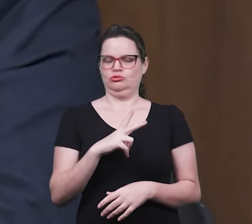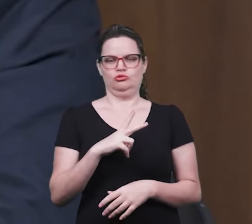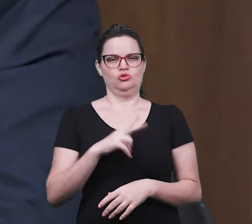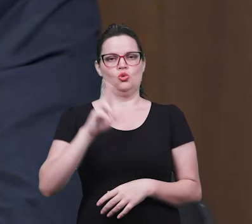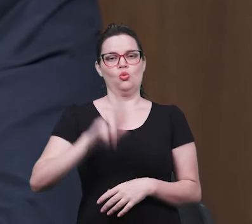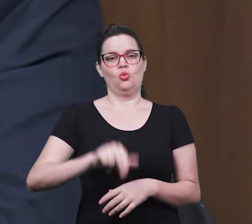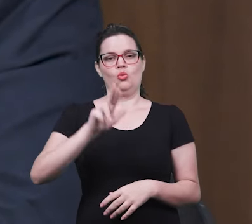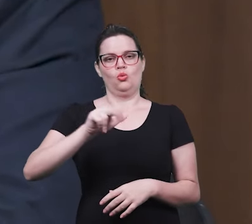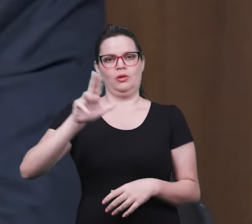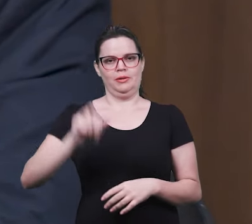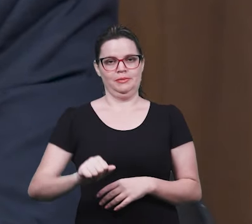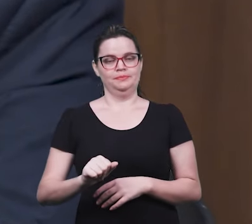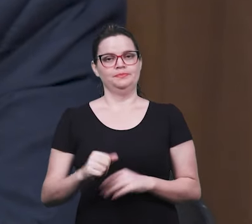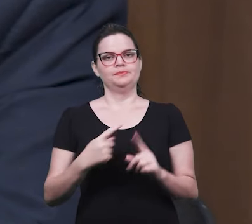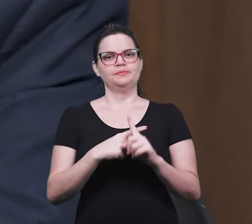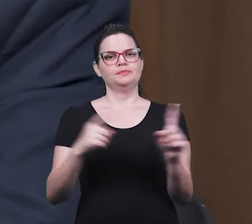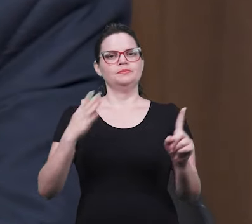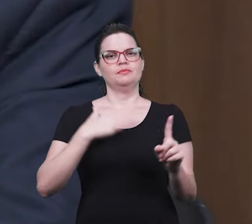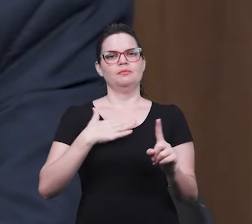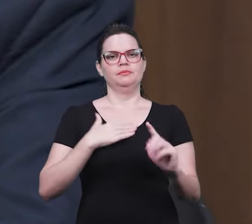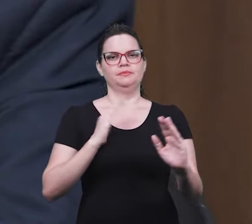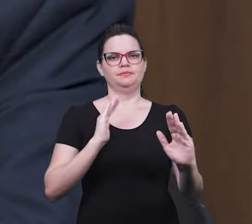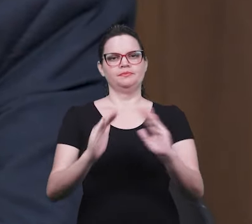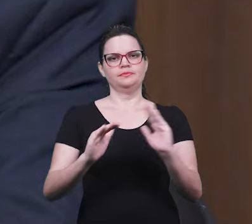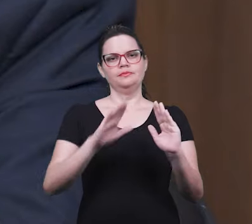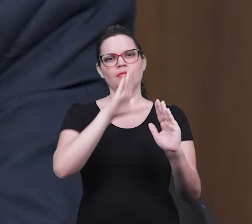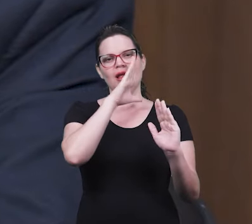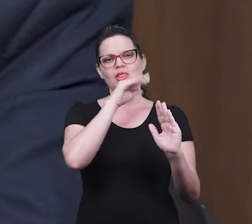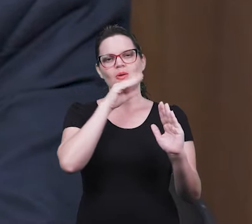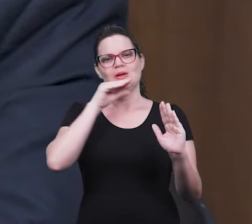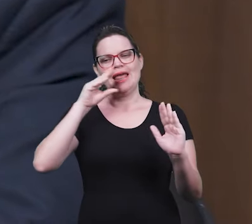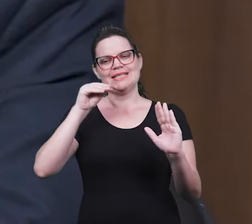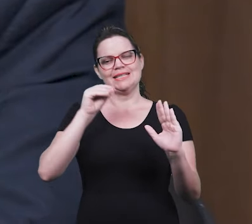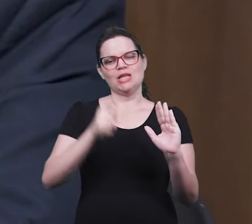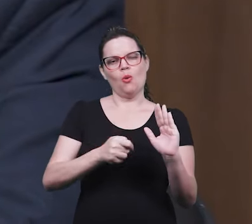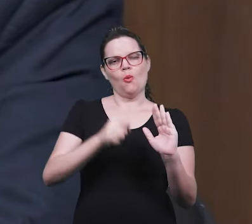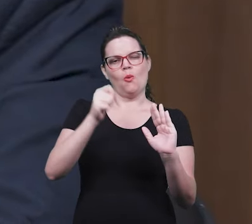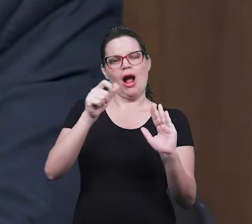minha adolescência para a juventude,